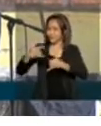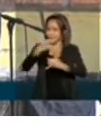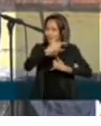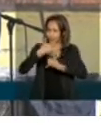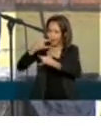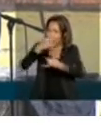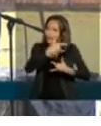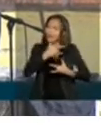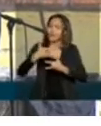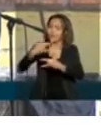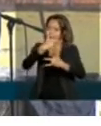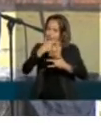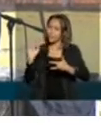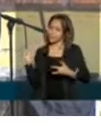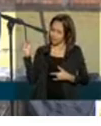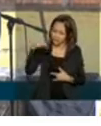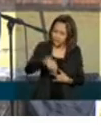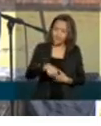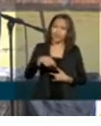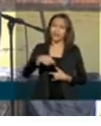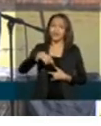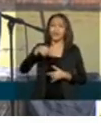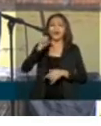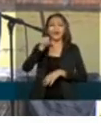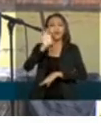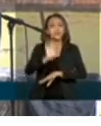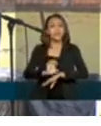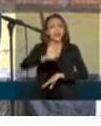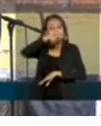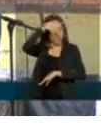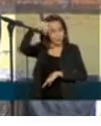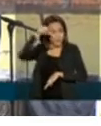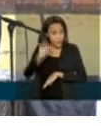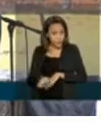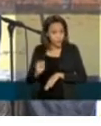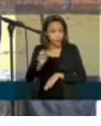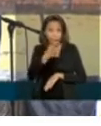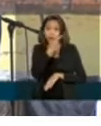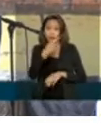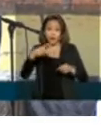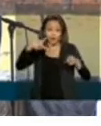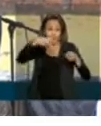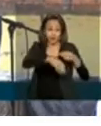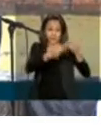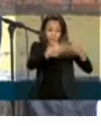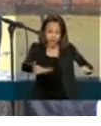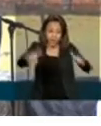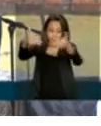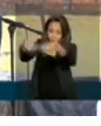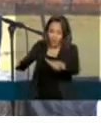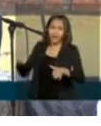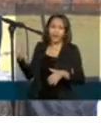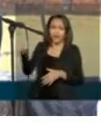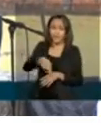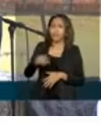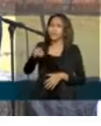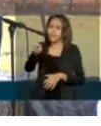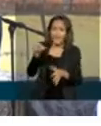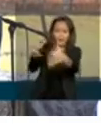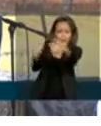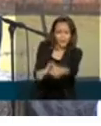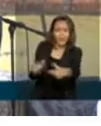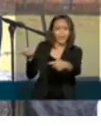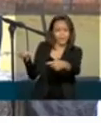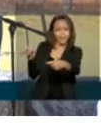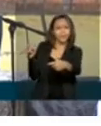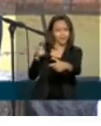do Sul para algumas inaugurações e juntos iríamos visitar Nioaque, onde o senhor serviu no Exército, e hoje à tarde a gente